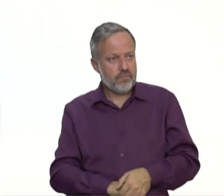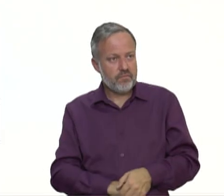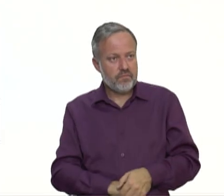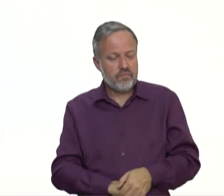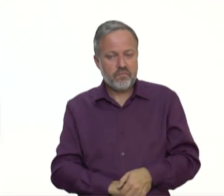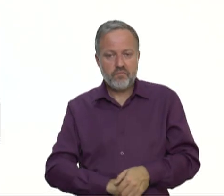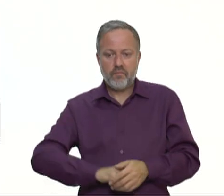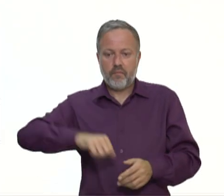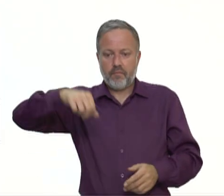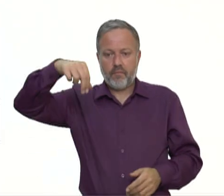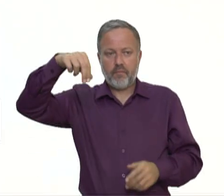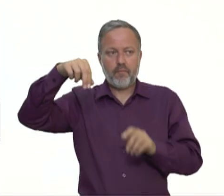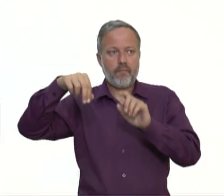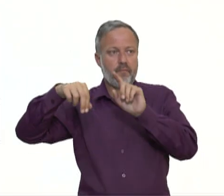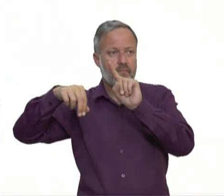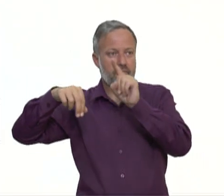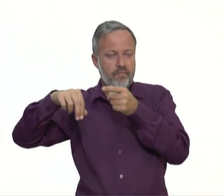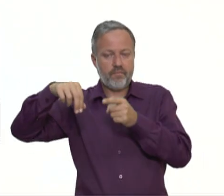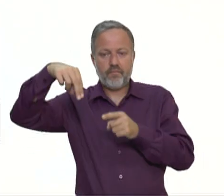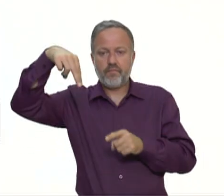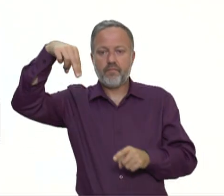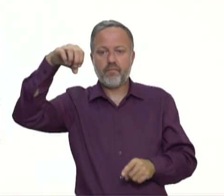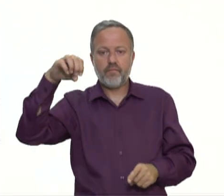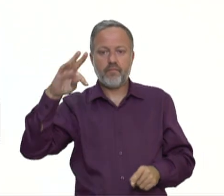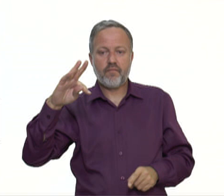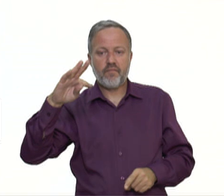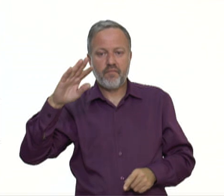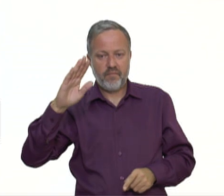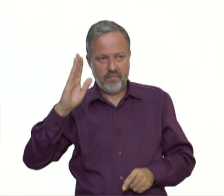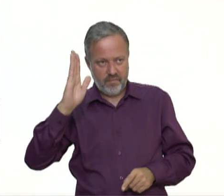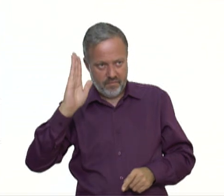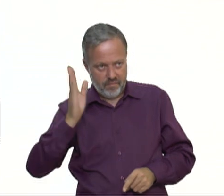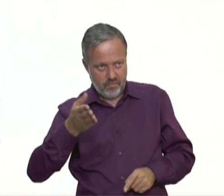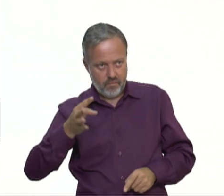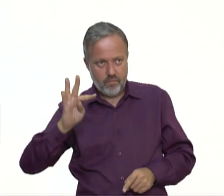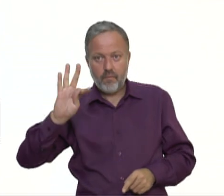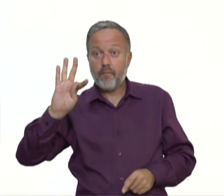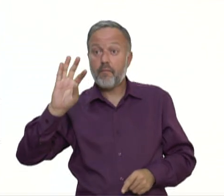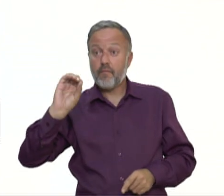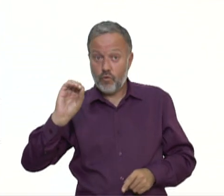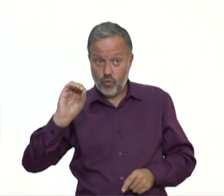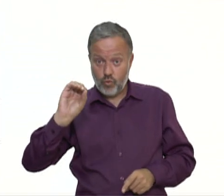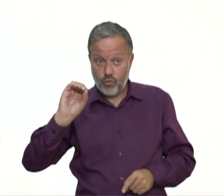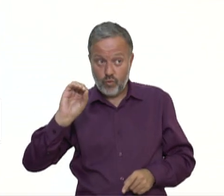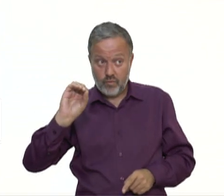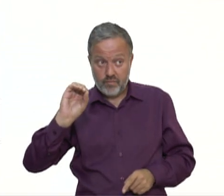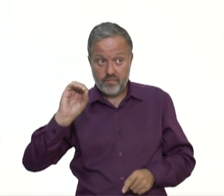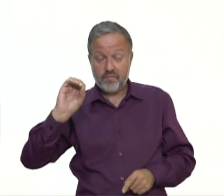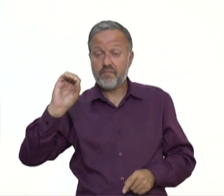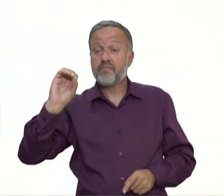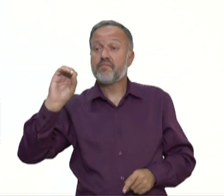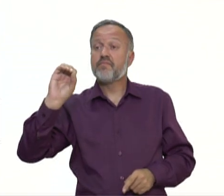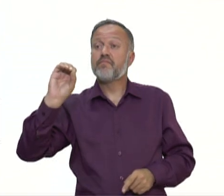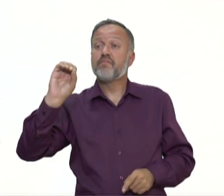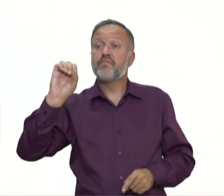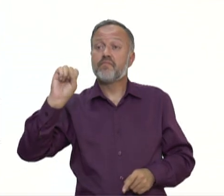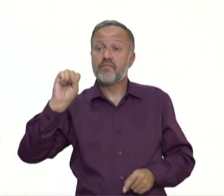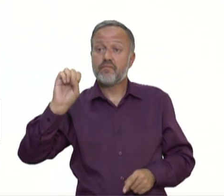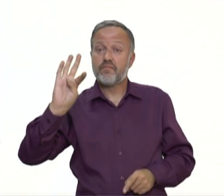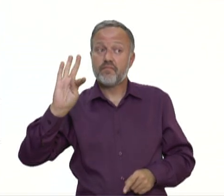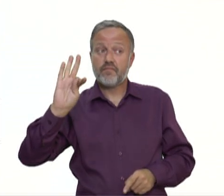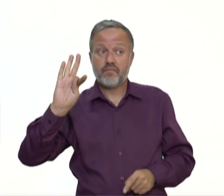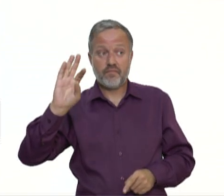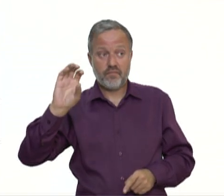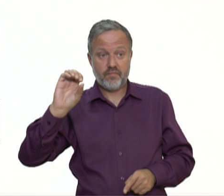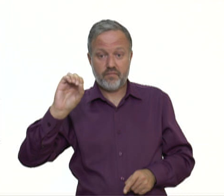Exercise number 1, exercício 1. The driver, blank, é a lacuna agora em que você vai